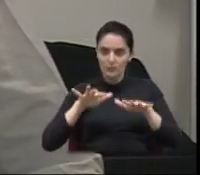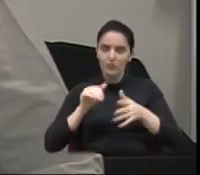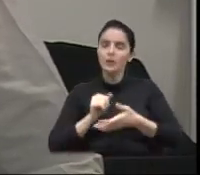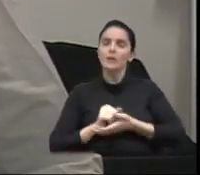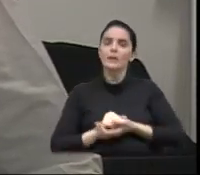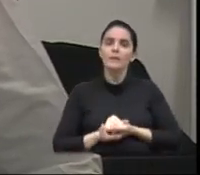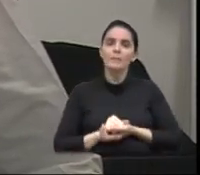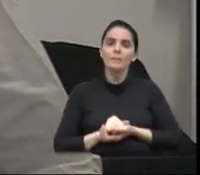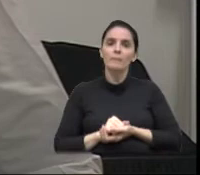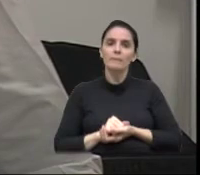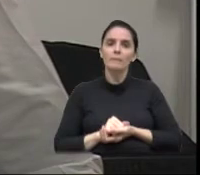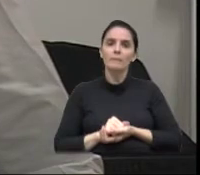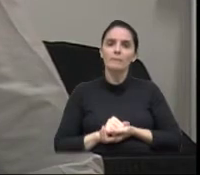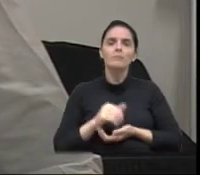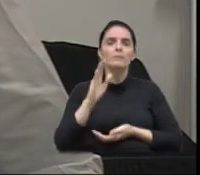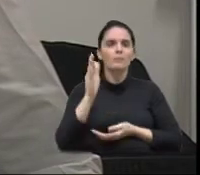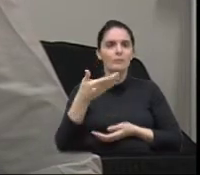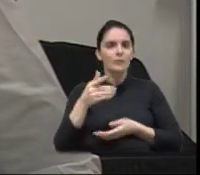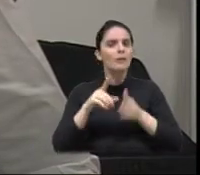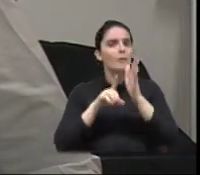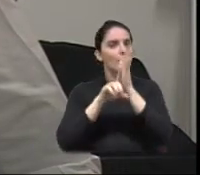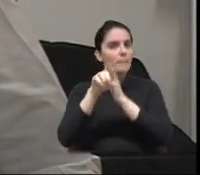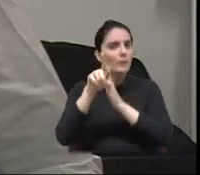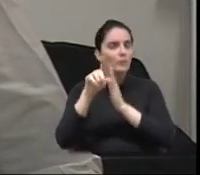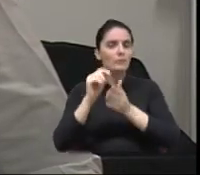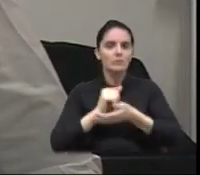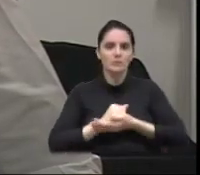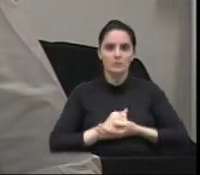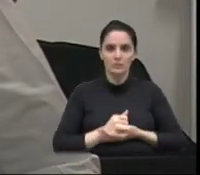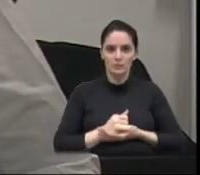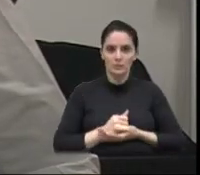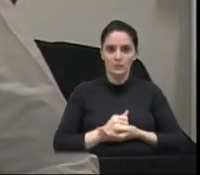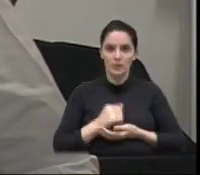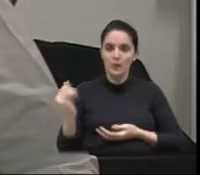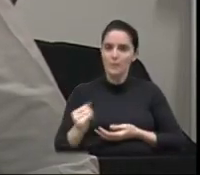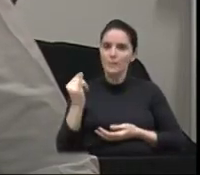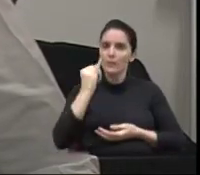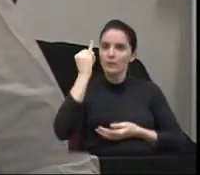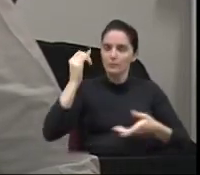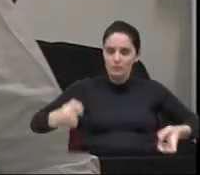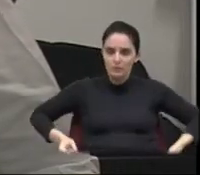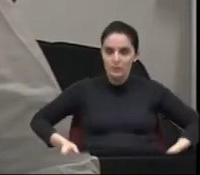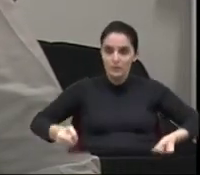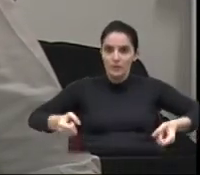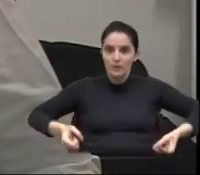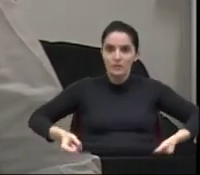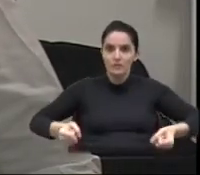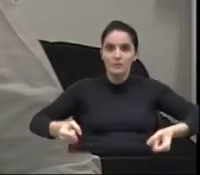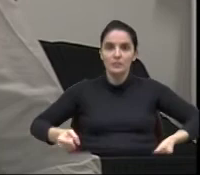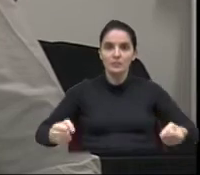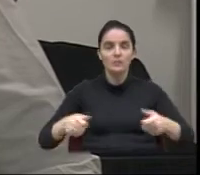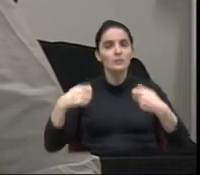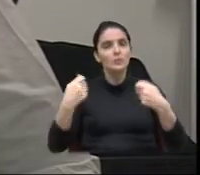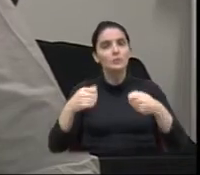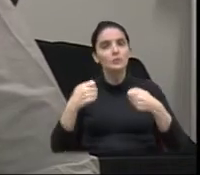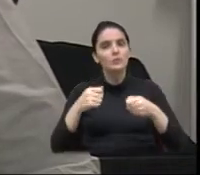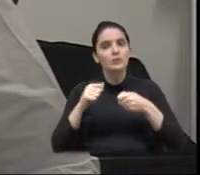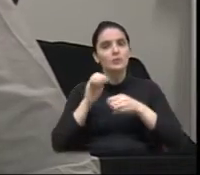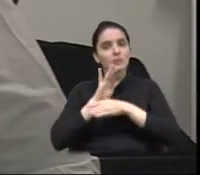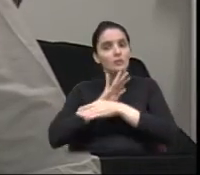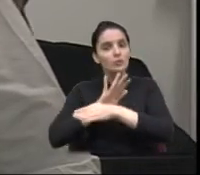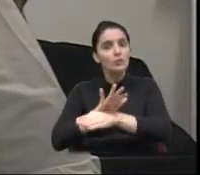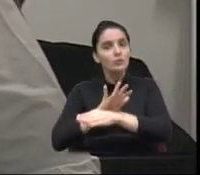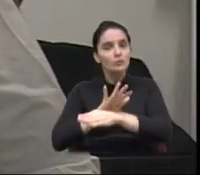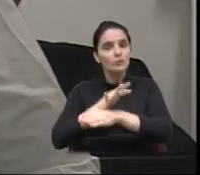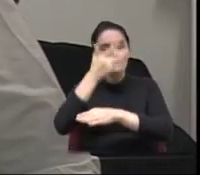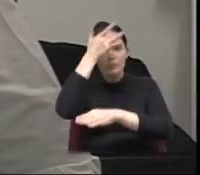uma indicação, e seria muito importante, que quando vem um cadeirante, para ele atravessar ali, ele precisa de auxílio. Ou de um taxista,